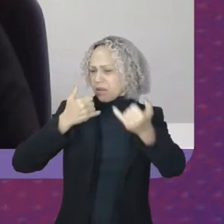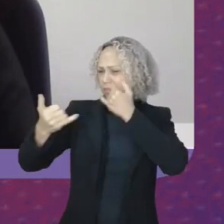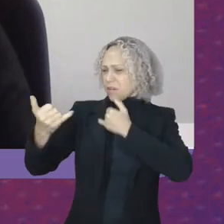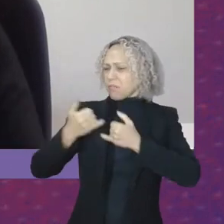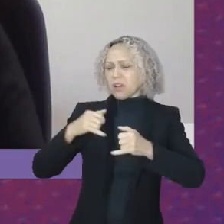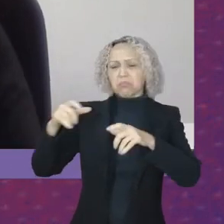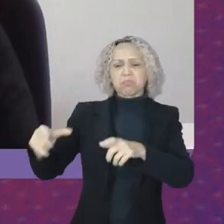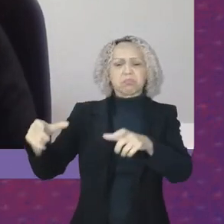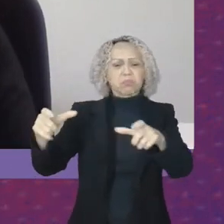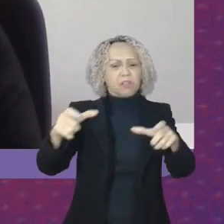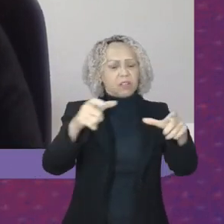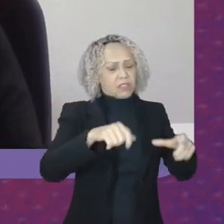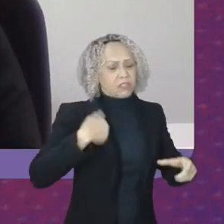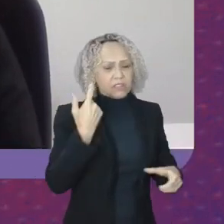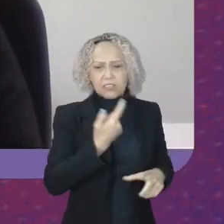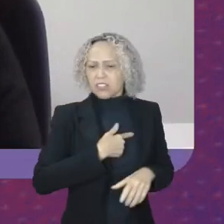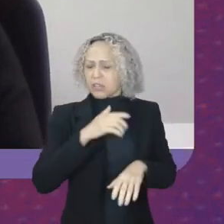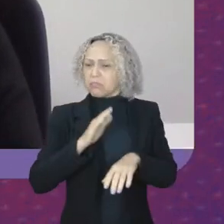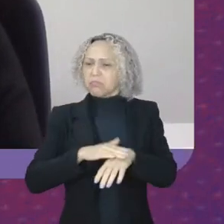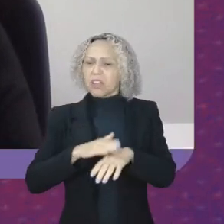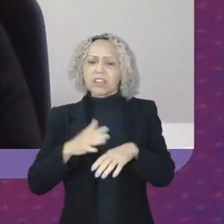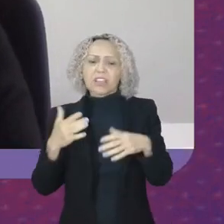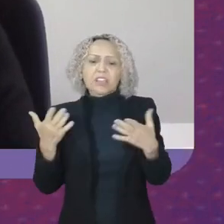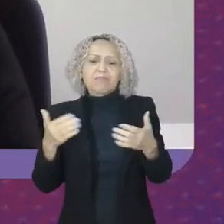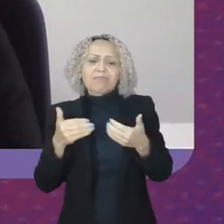trabalho. Estamos aqui abertas para